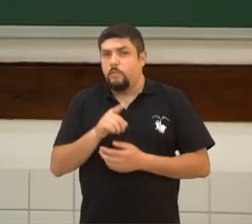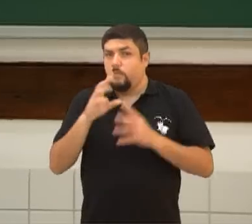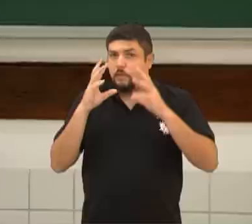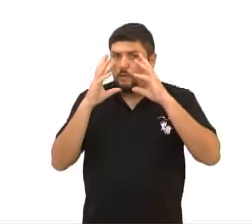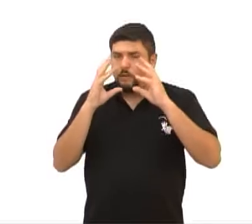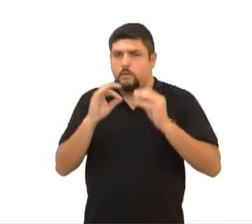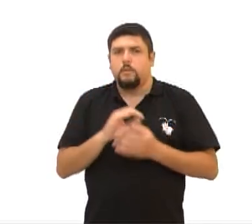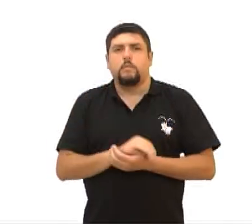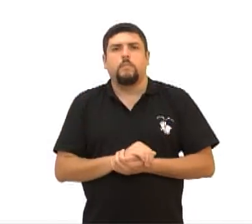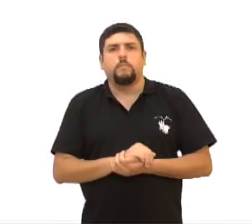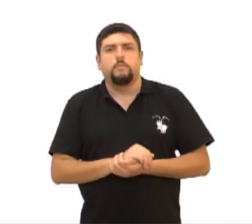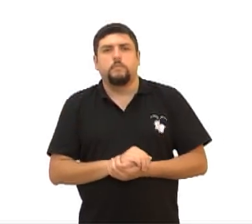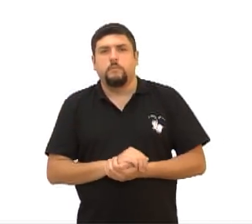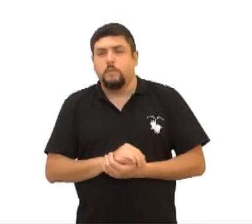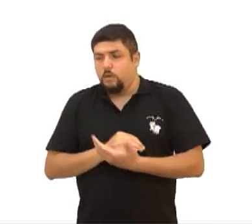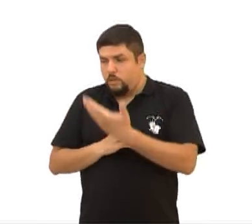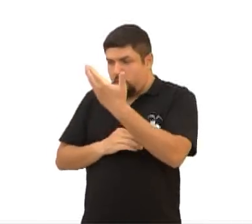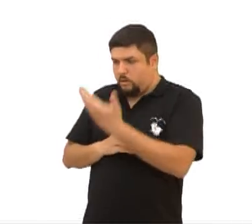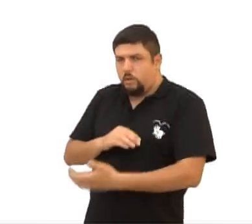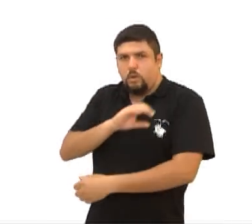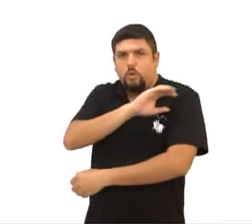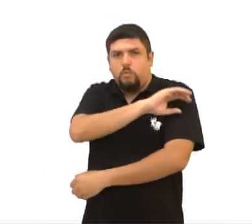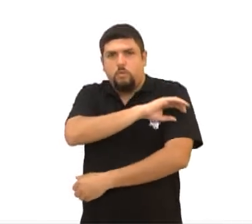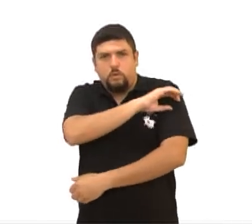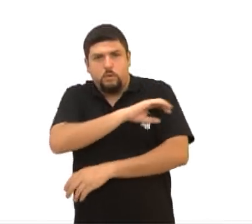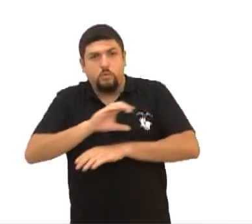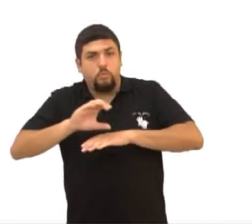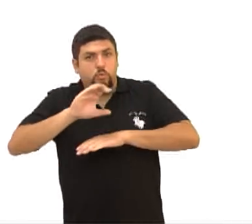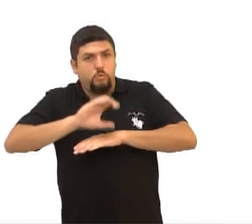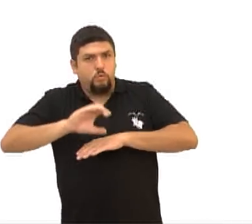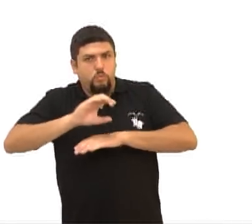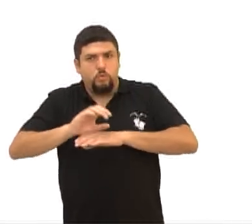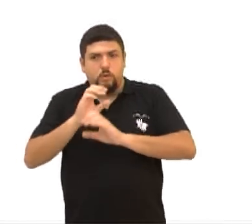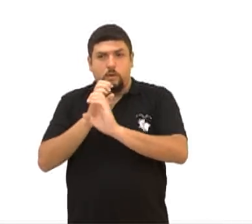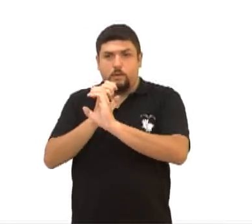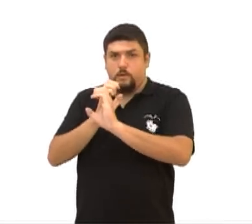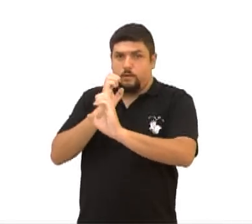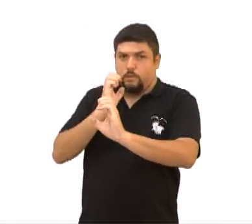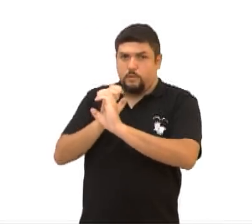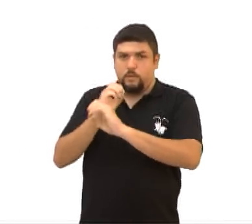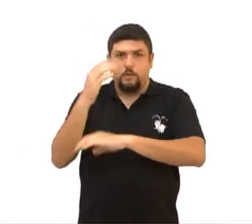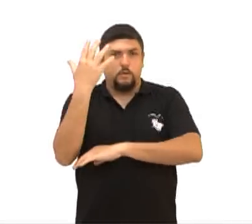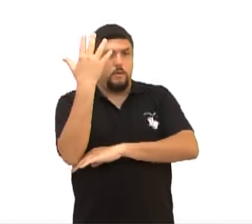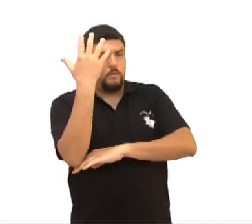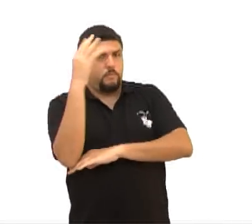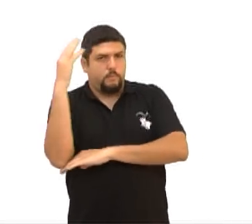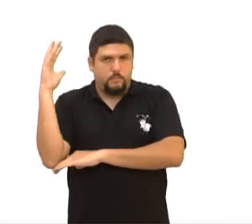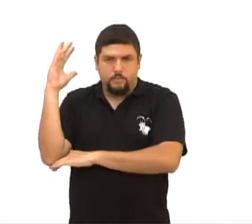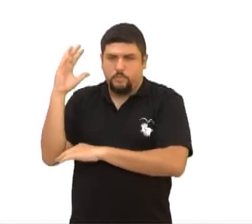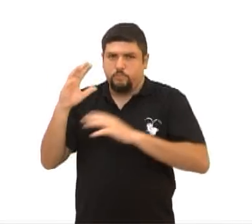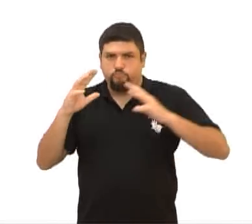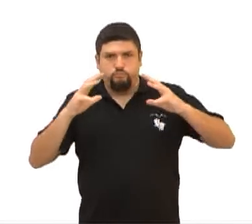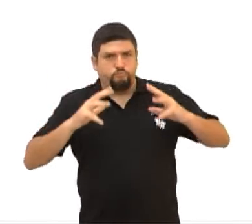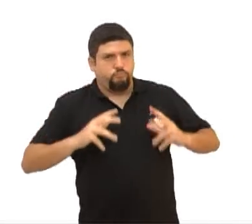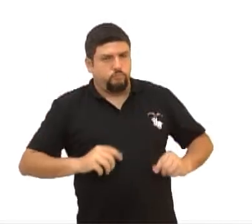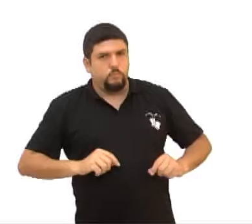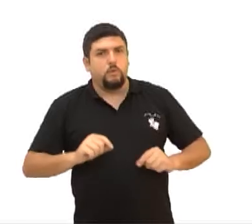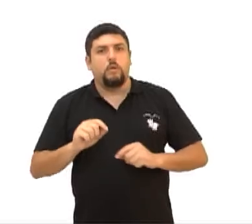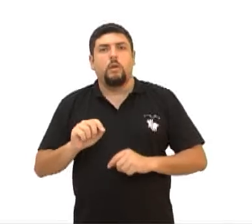aqui. Coordenador do curso de Engenharia Ambiental e Sanitária